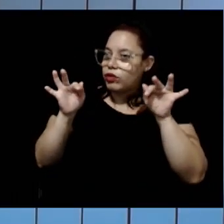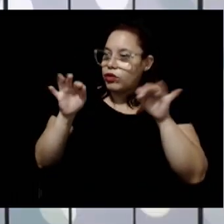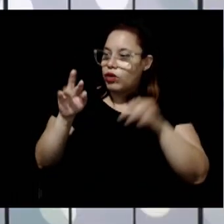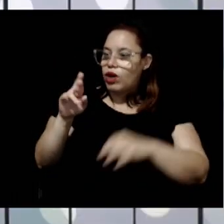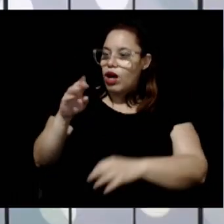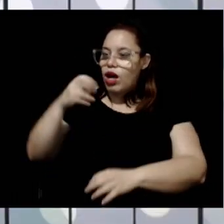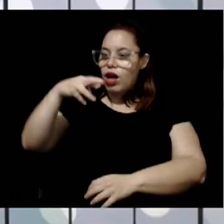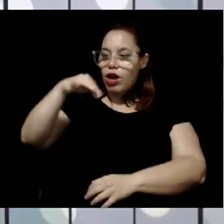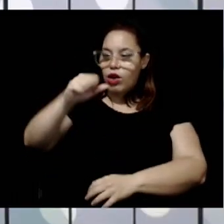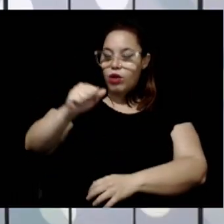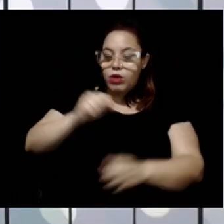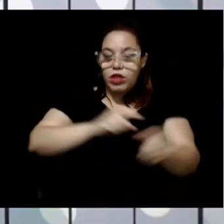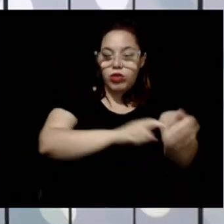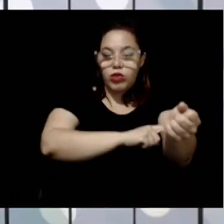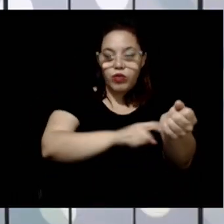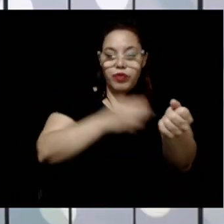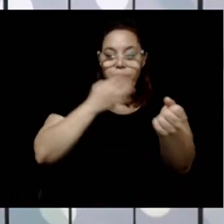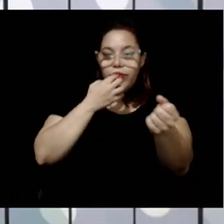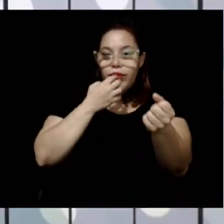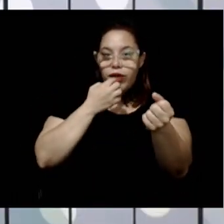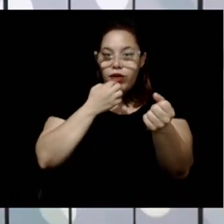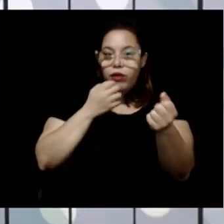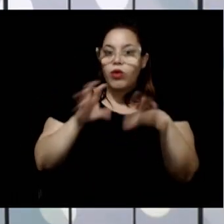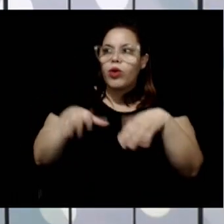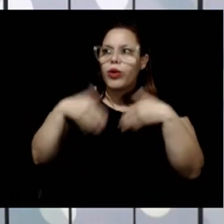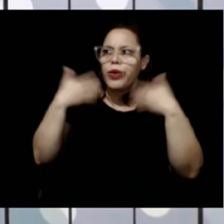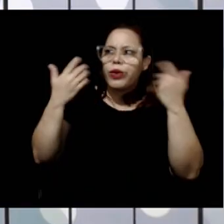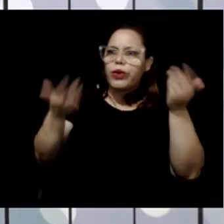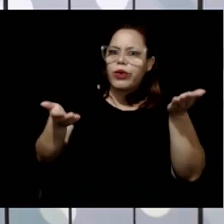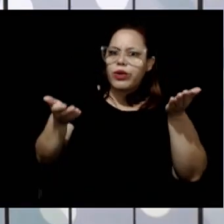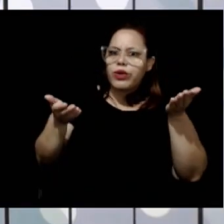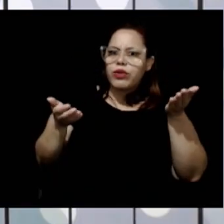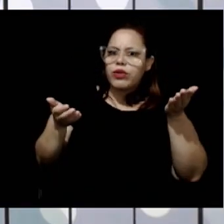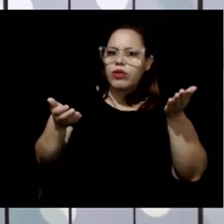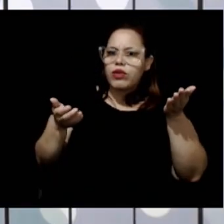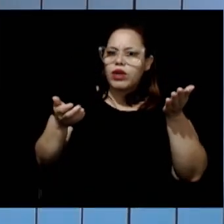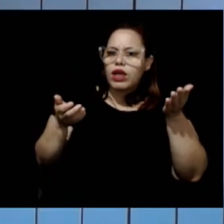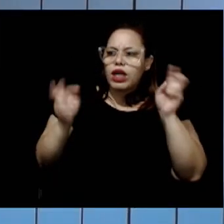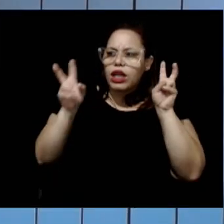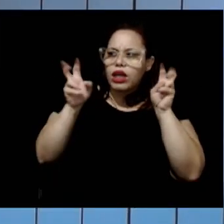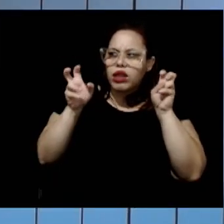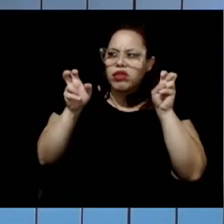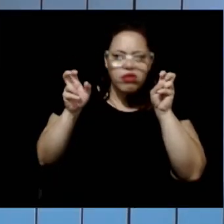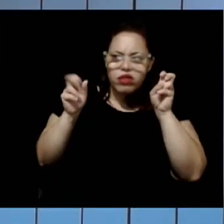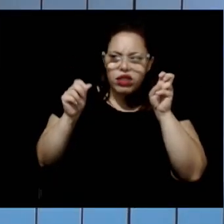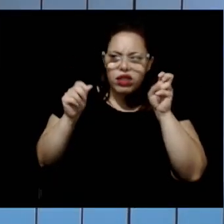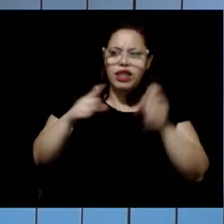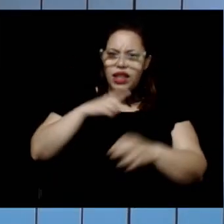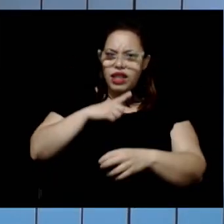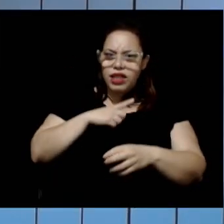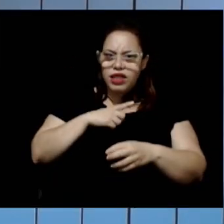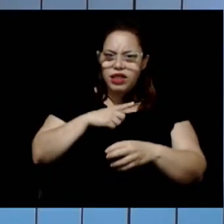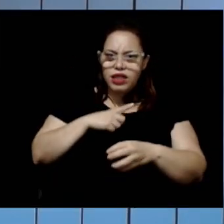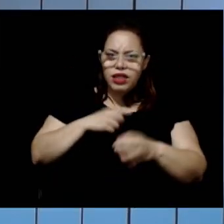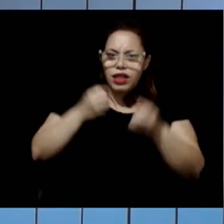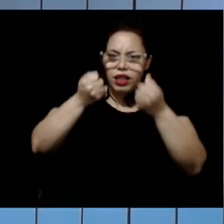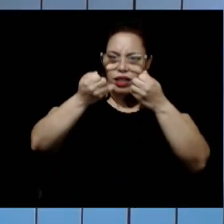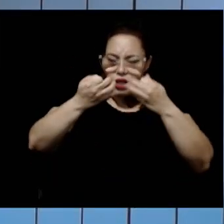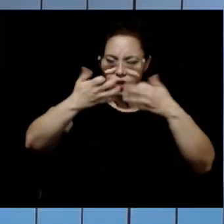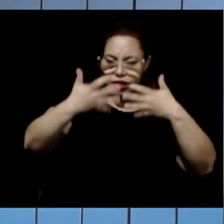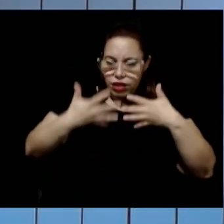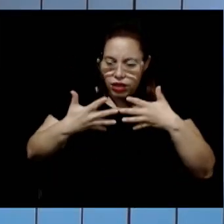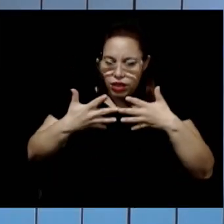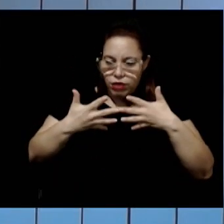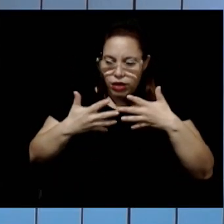sangue. O que é isso? Por que existe essa expressão? Isso de fato existe? Eu gostaria que o senhor explicasse também, né, para